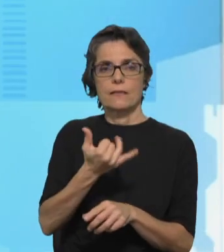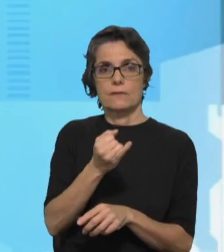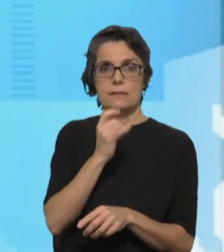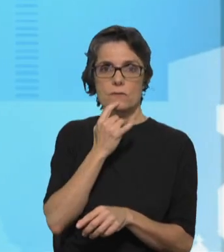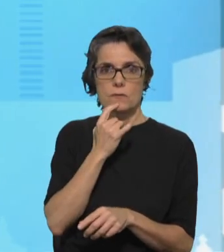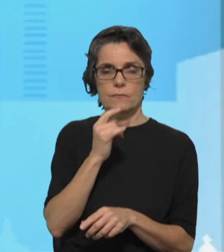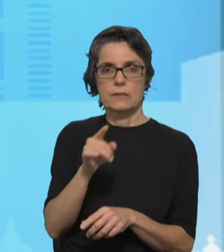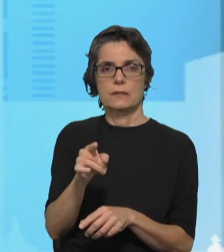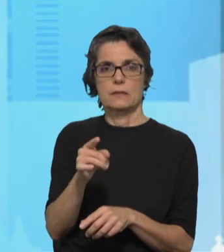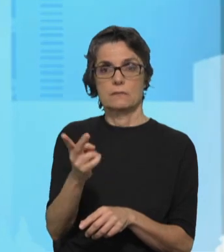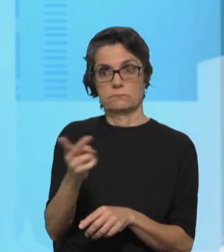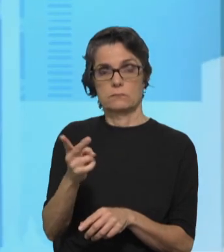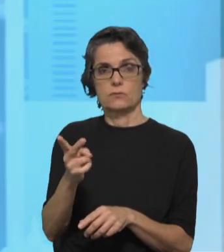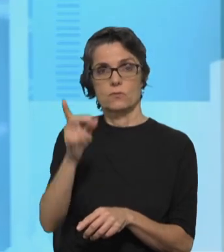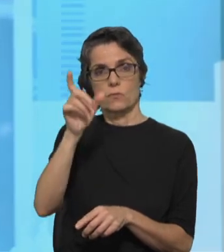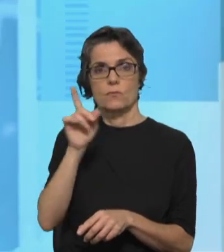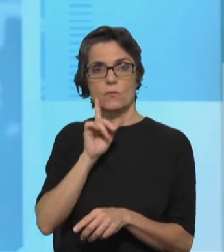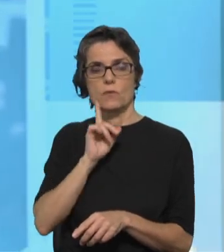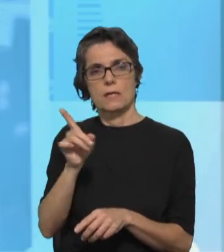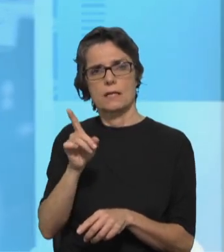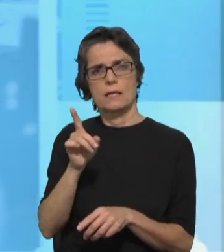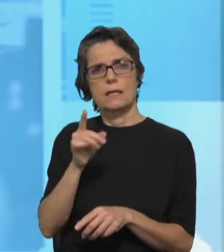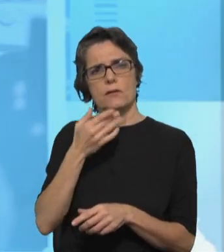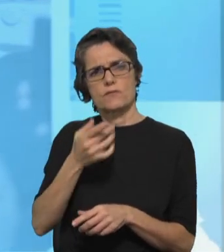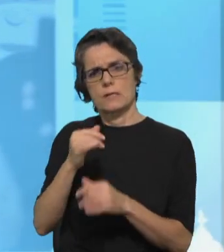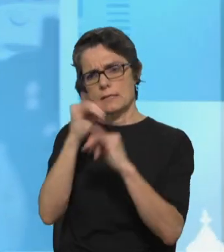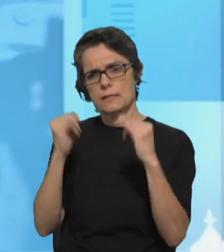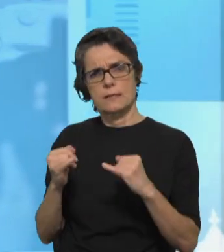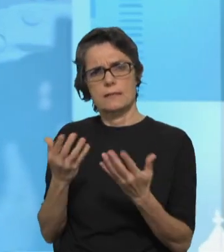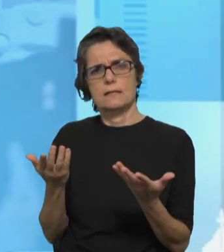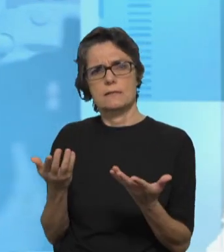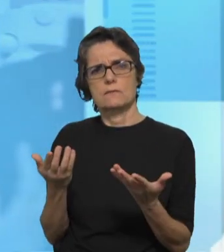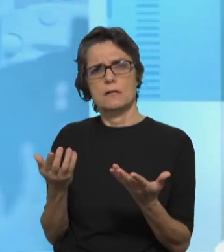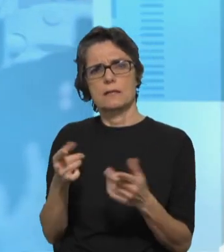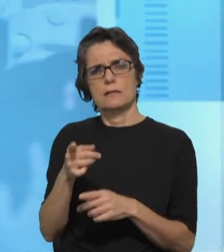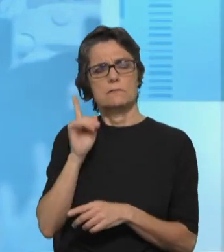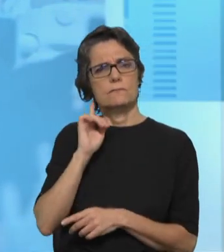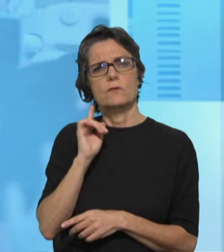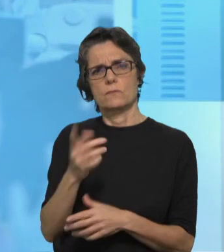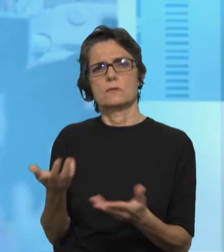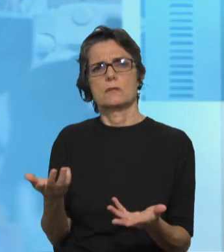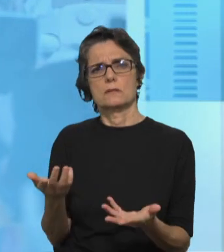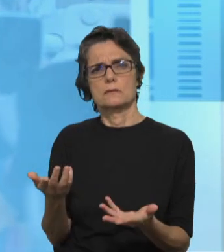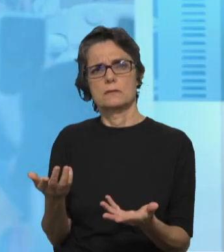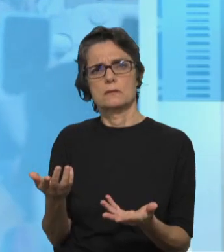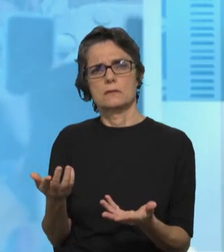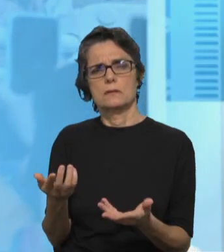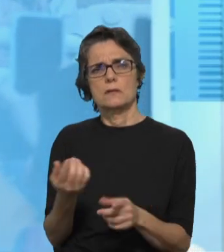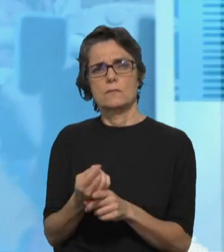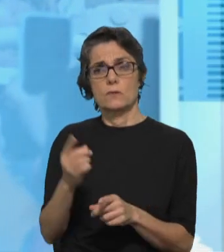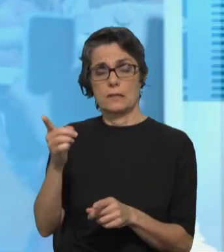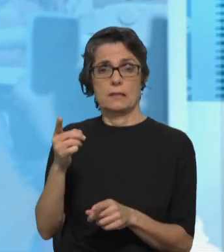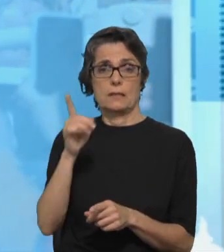tiveram experiências internacionais. E na Maria de Lourdes Pintacilgo isso foi absolutamente determinante. O facto de ela ter sido